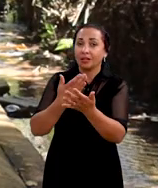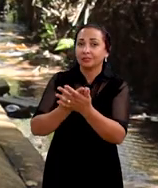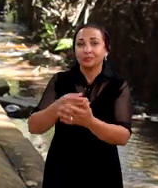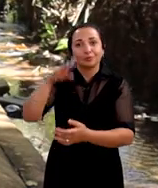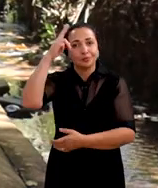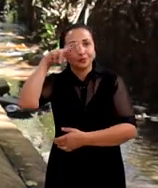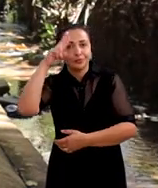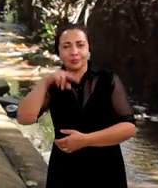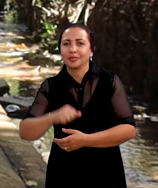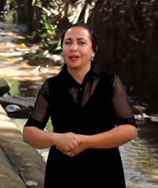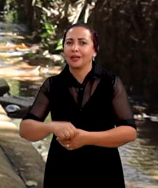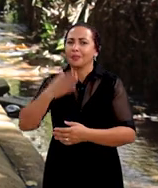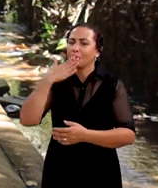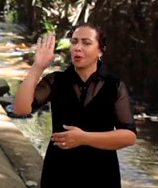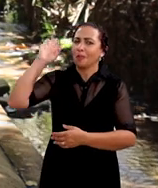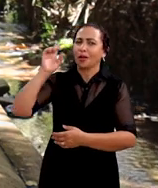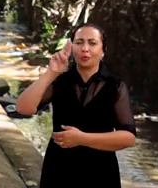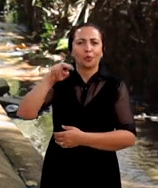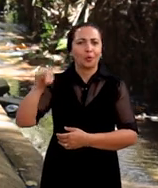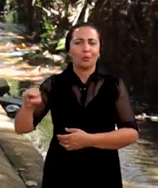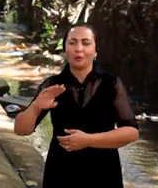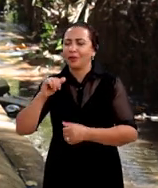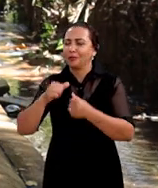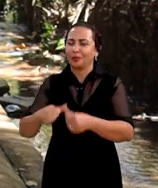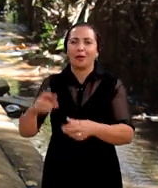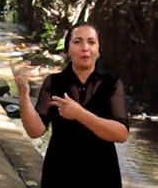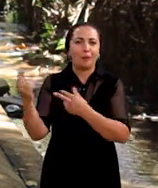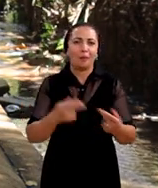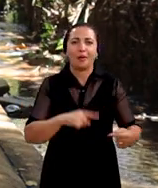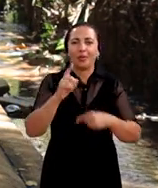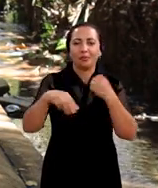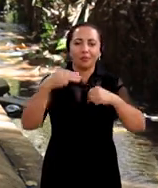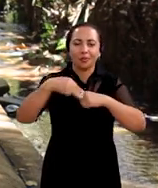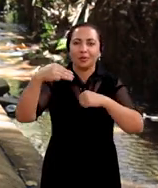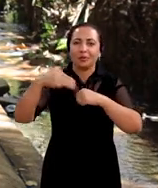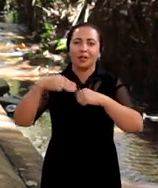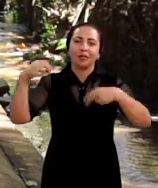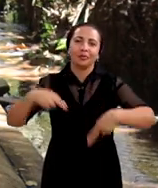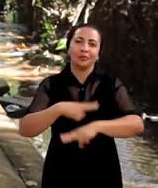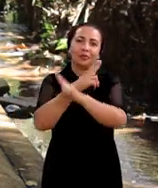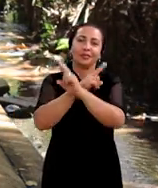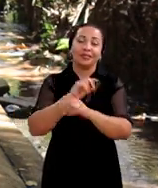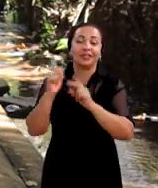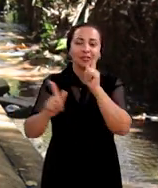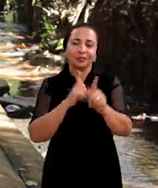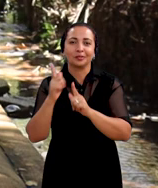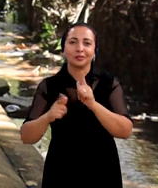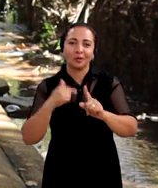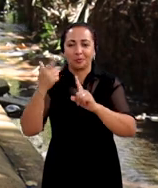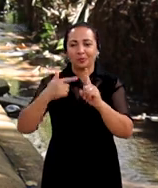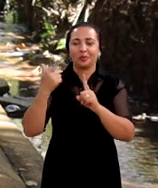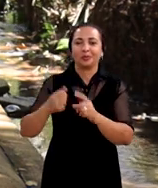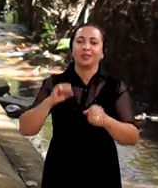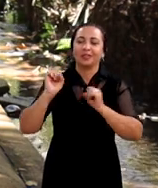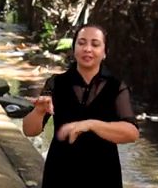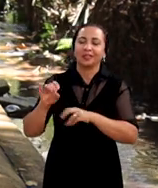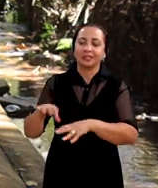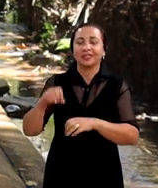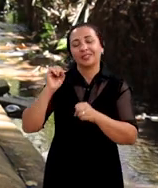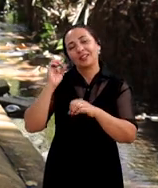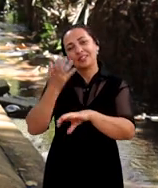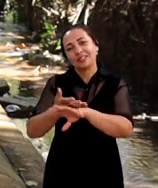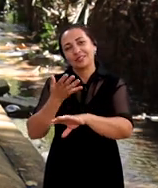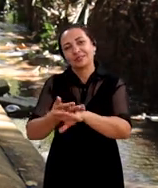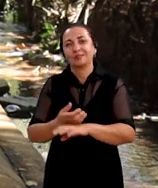As aulas de história prometem nunca mais serem as mesmas depois de um estudo do mestrado profissional da UESB, que gerou um produto didático para o ensino